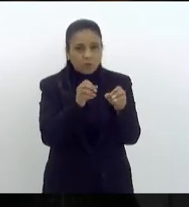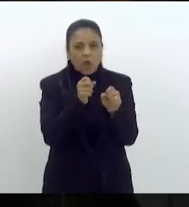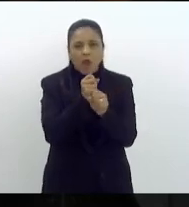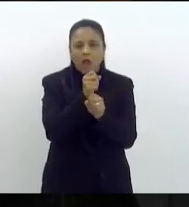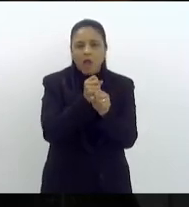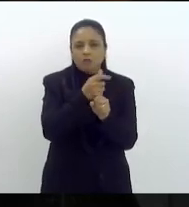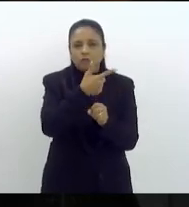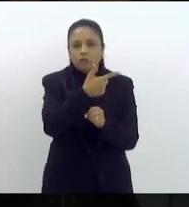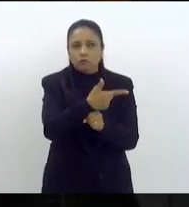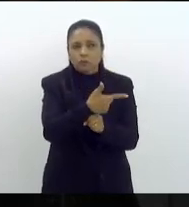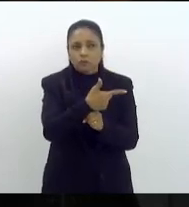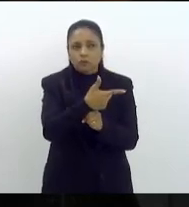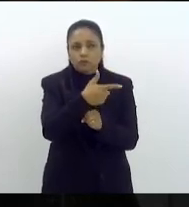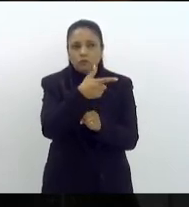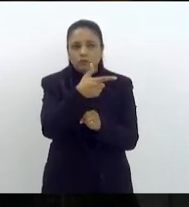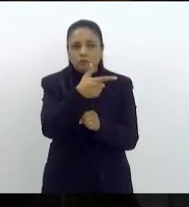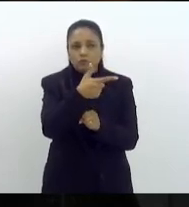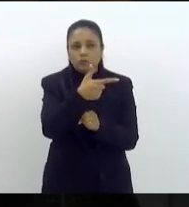de